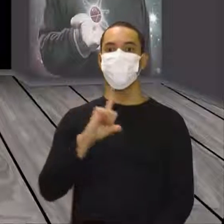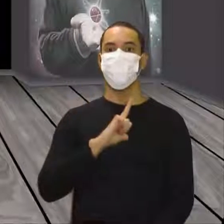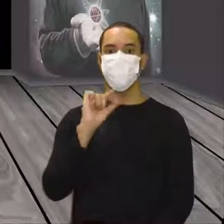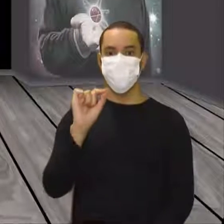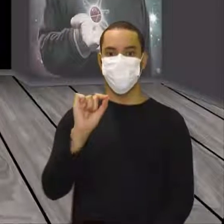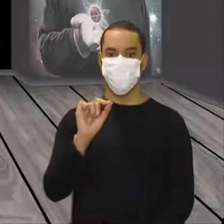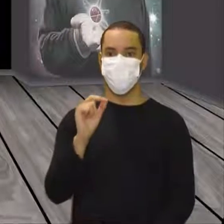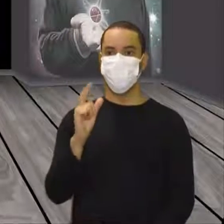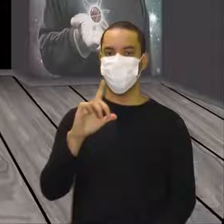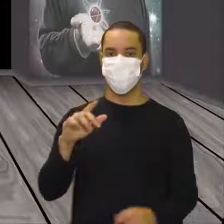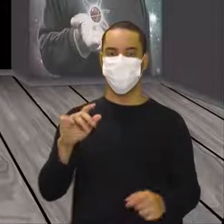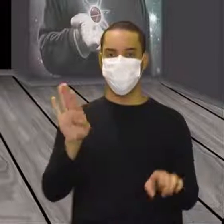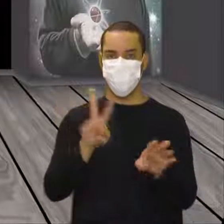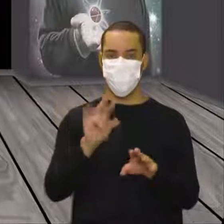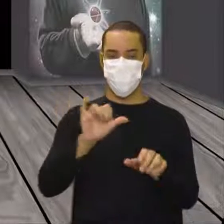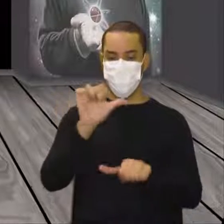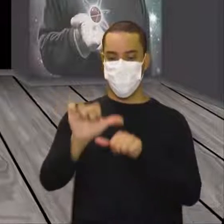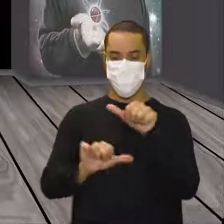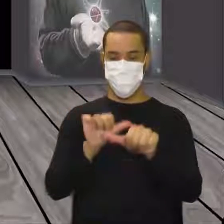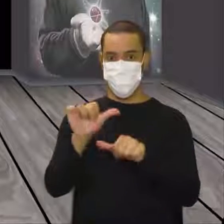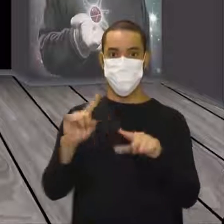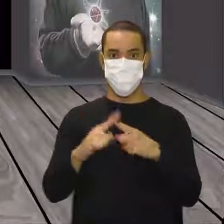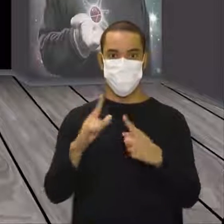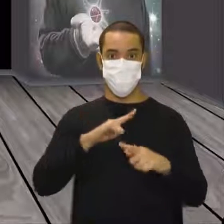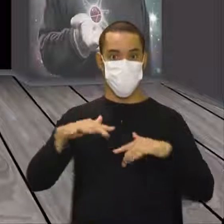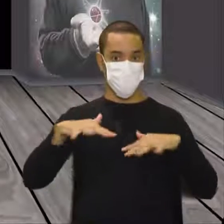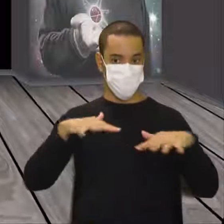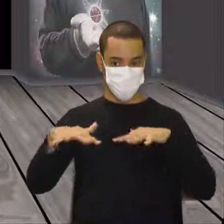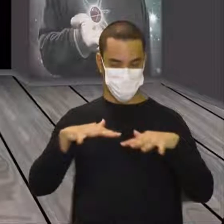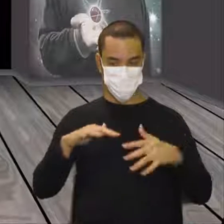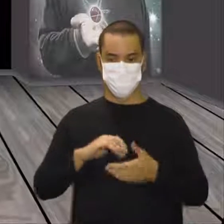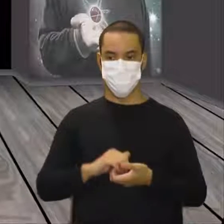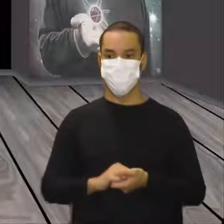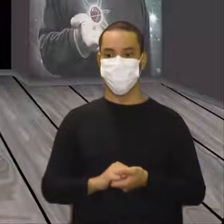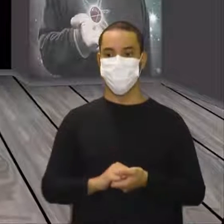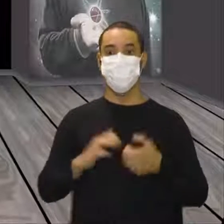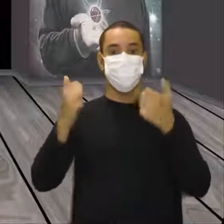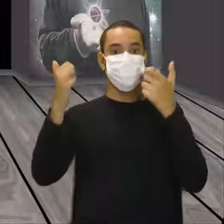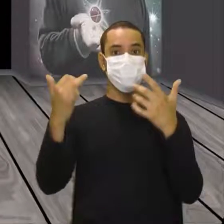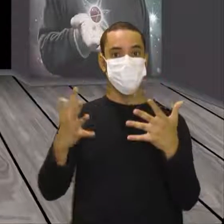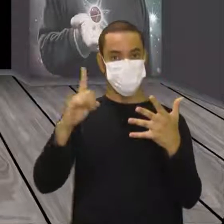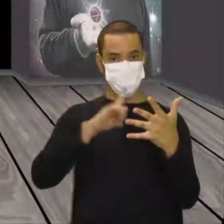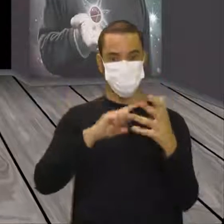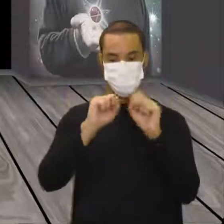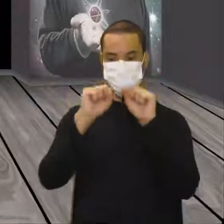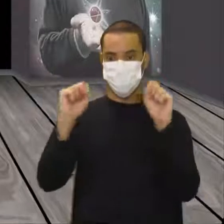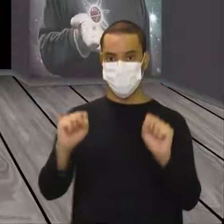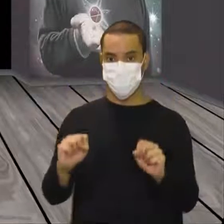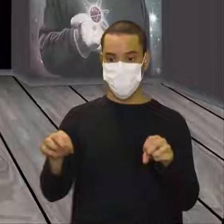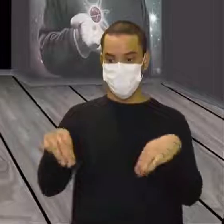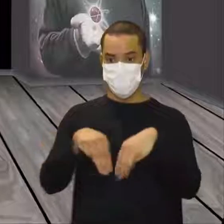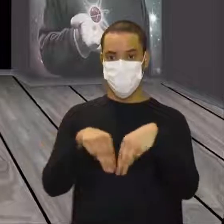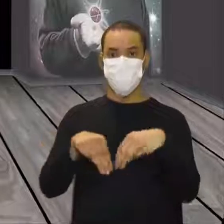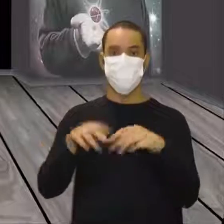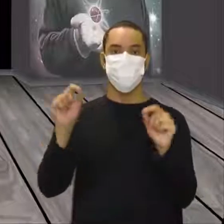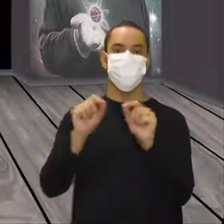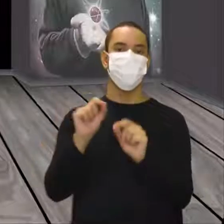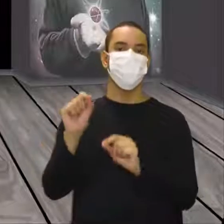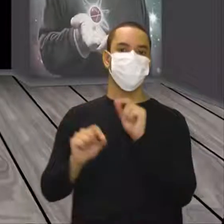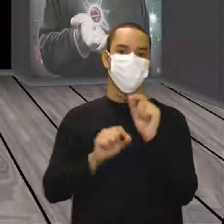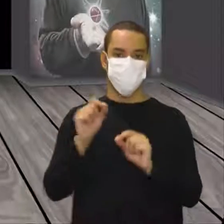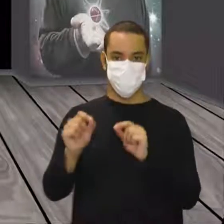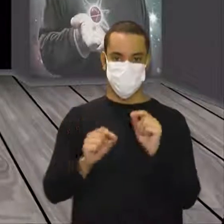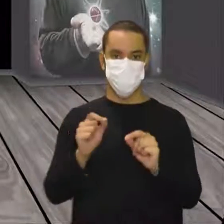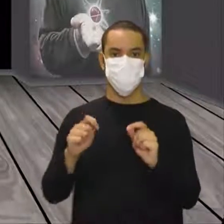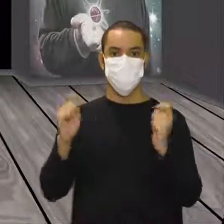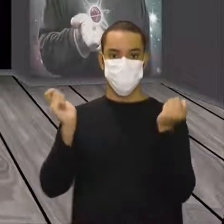girando umas plaquinhas também, só que ali era o movimento, né? Aí ele está falando que tem algum sistema magnético que faz com que essas plaquinhas se